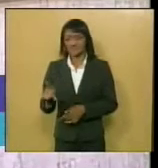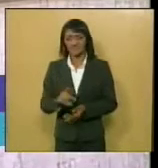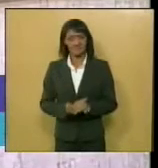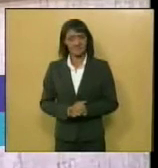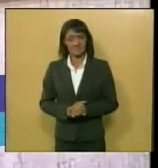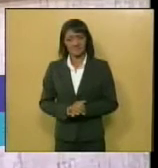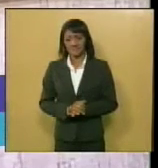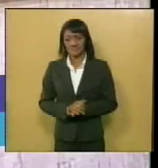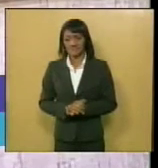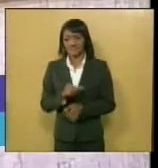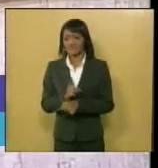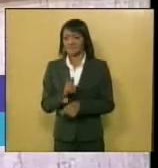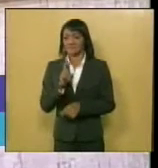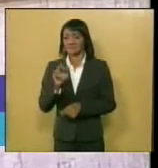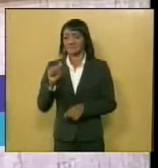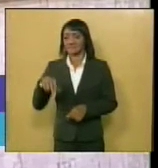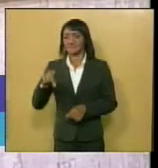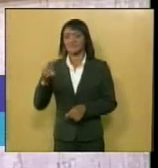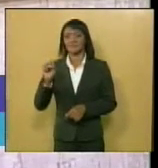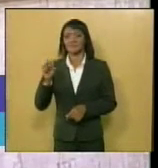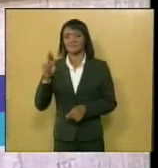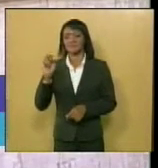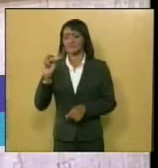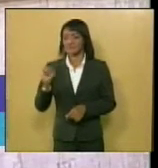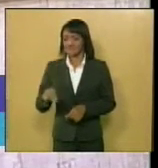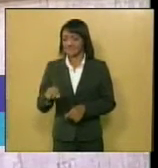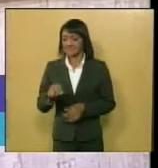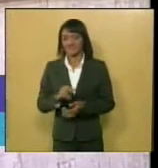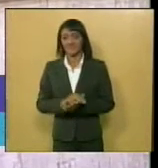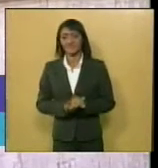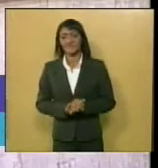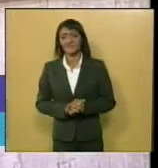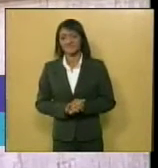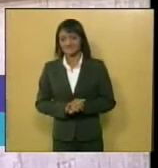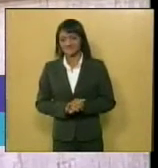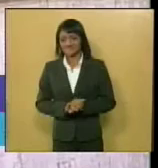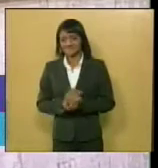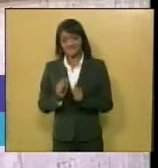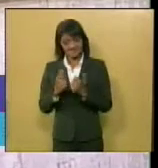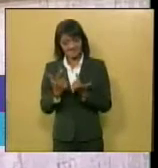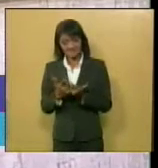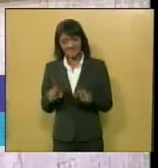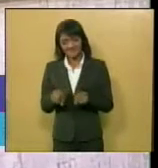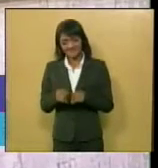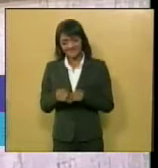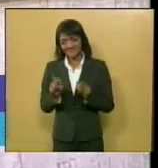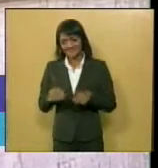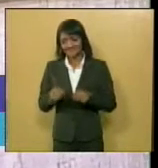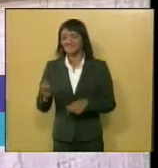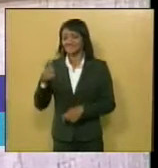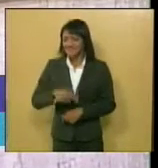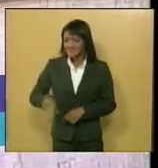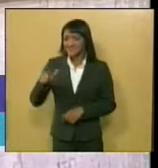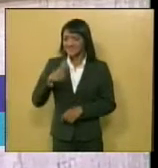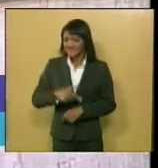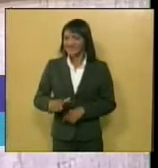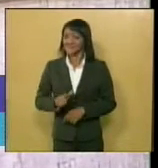O acadêmico Dr. Anderson, tem feito uma parceria muito boa com a Assembleia Legislativa, né? E vamos fazer mais homenagens,